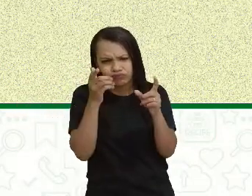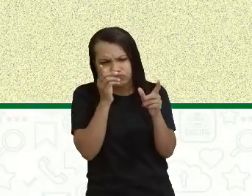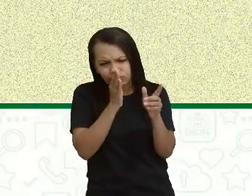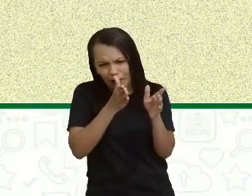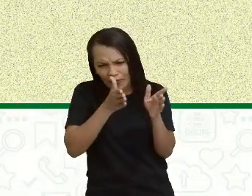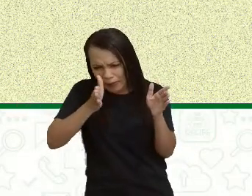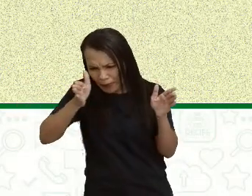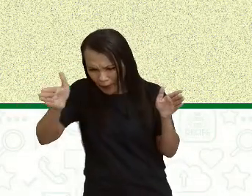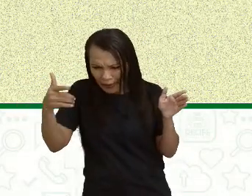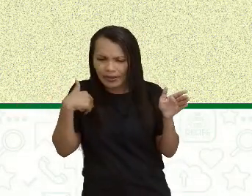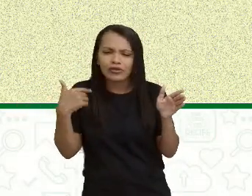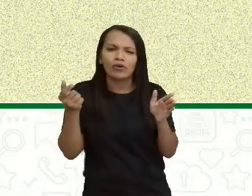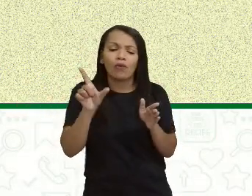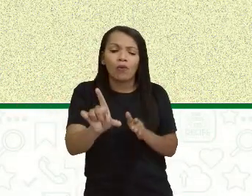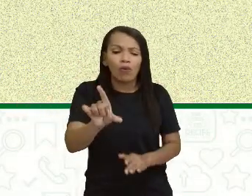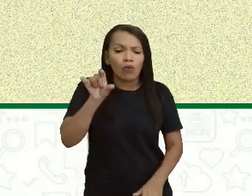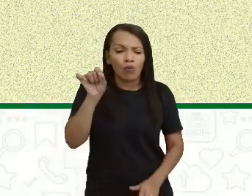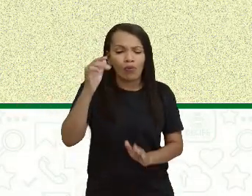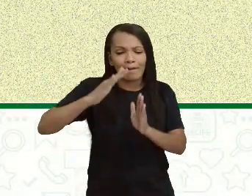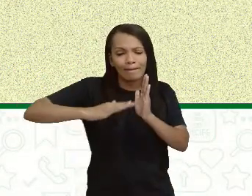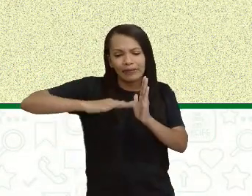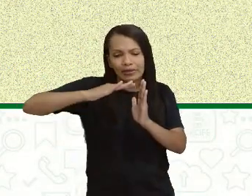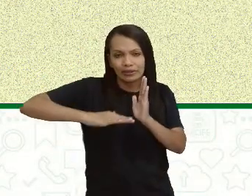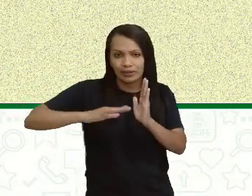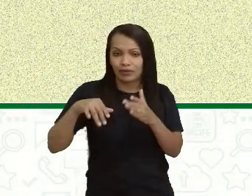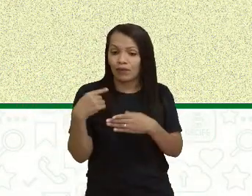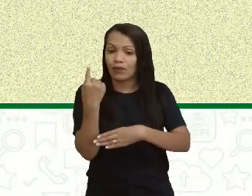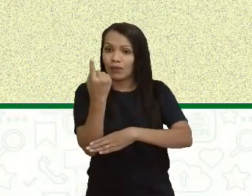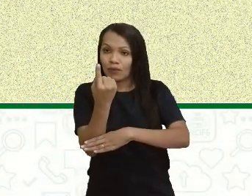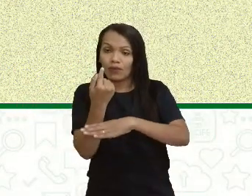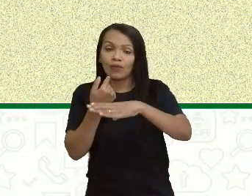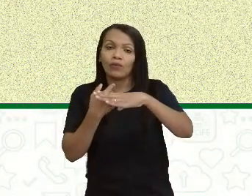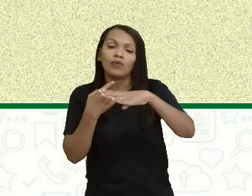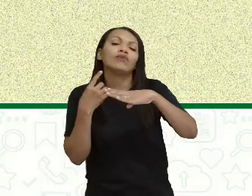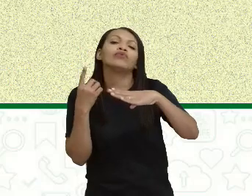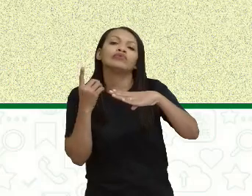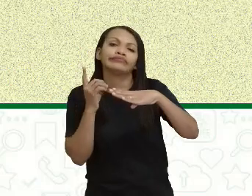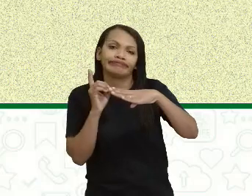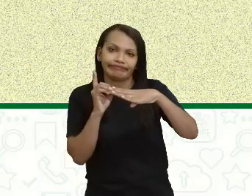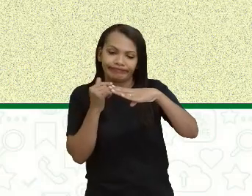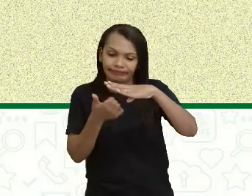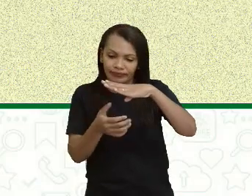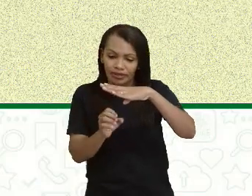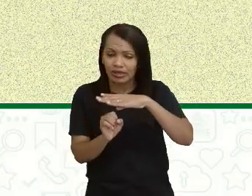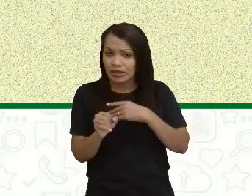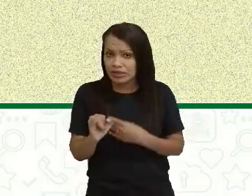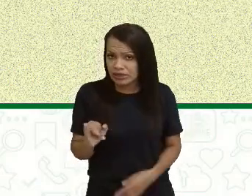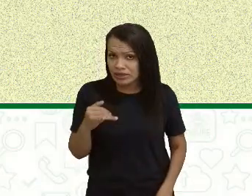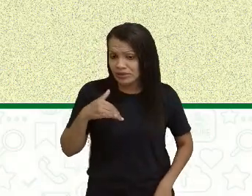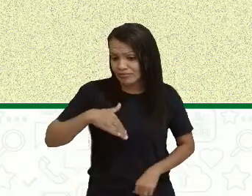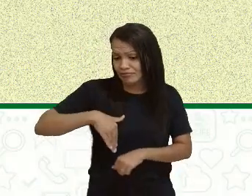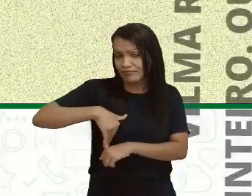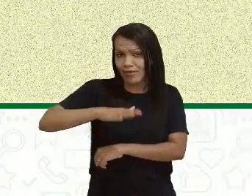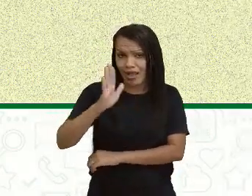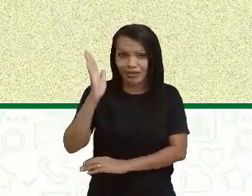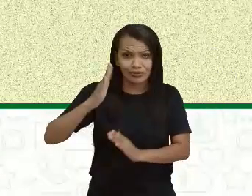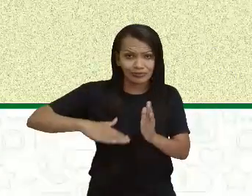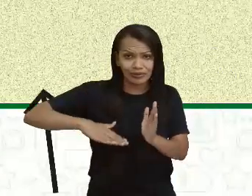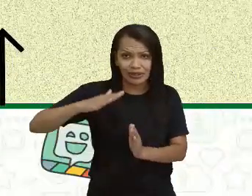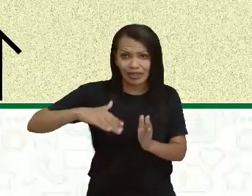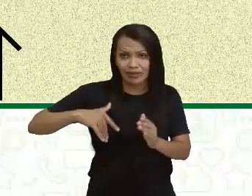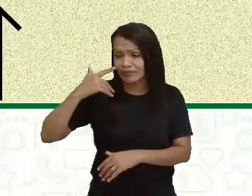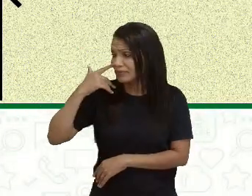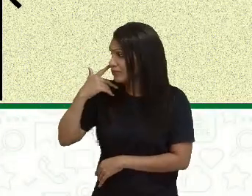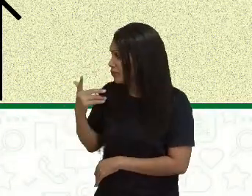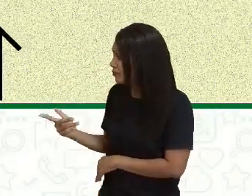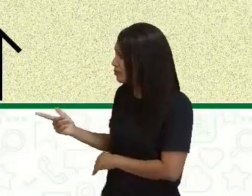E uma parte é 1/10. Mas e aí, se fossem mais partes pintadas,